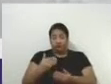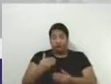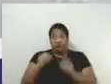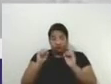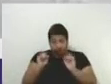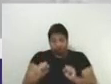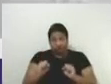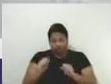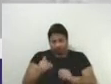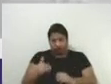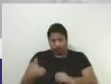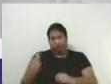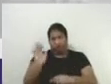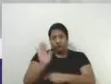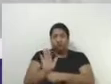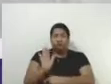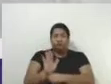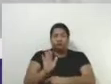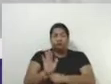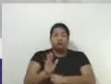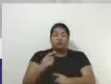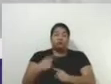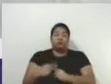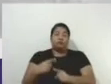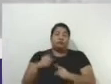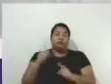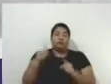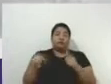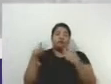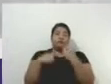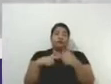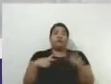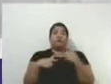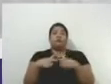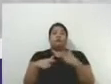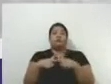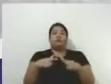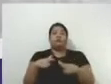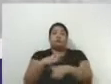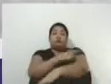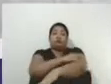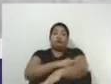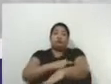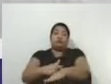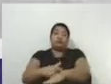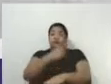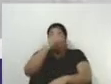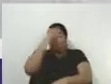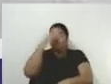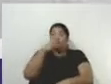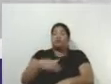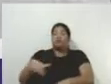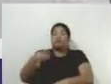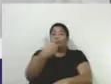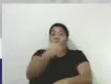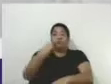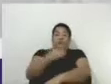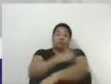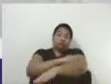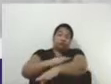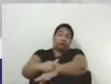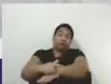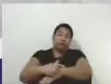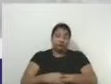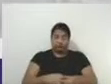lembrando que esse é um problema de conduta, é problema das pessoas, e a gente precisa realmente ter